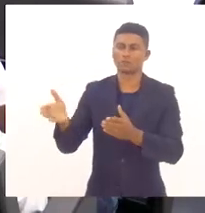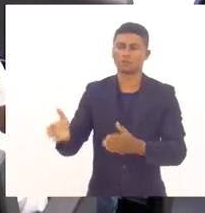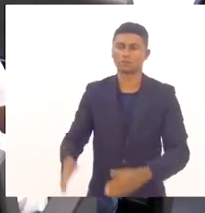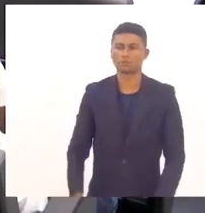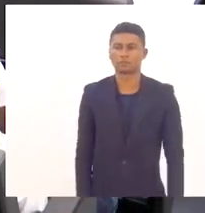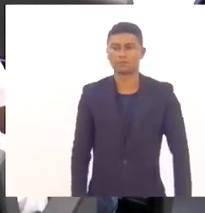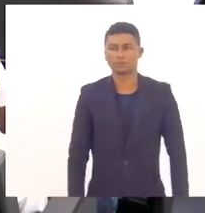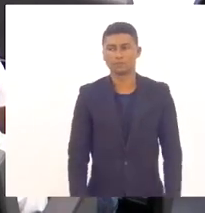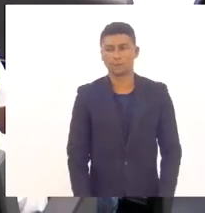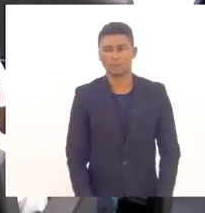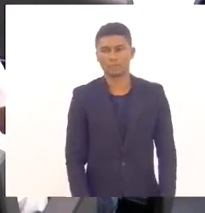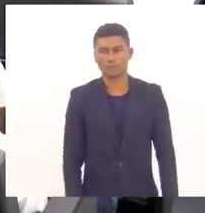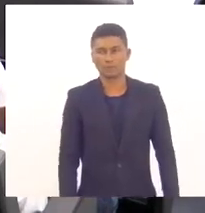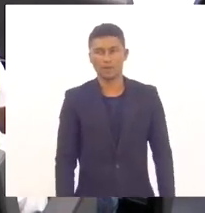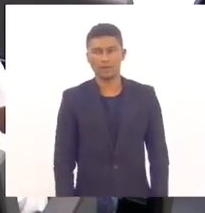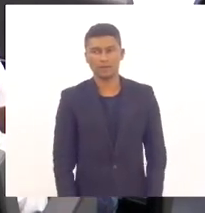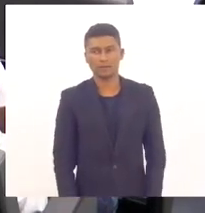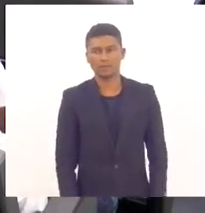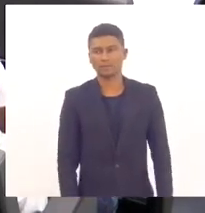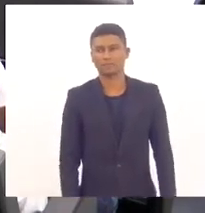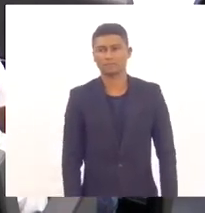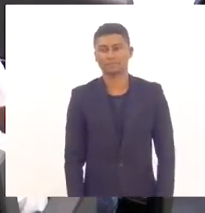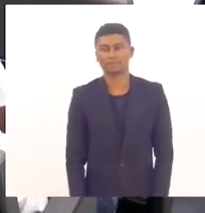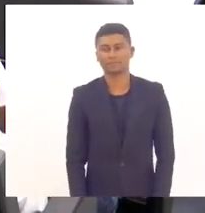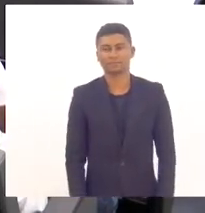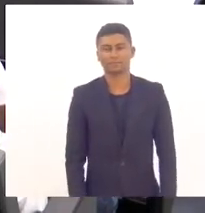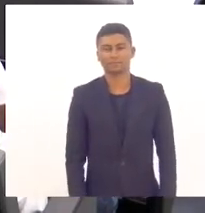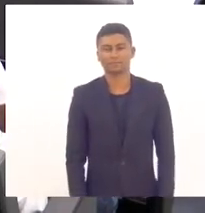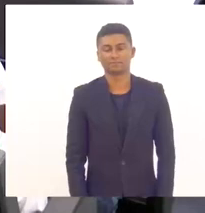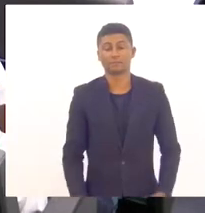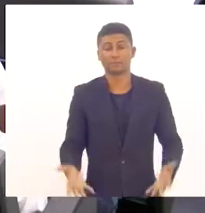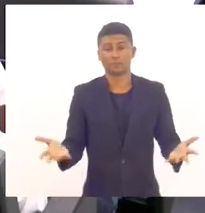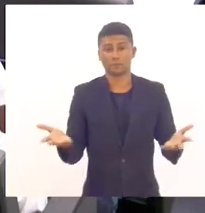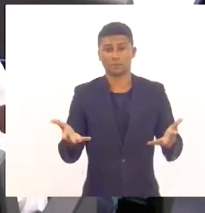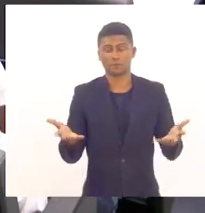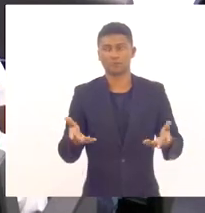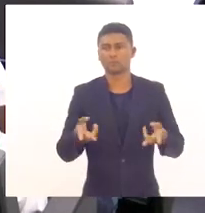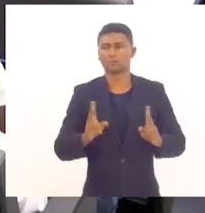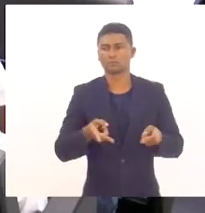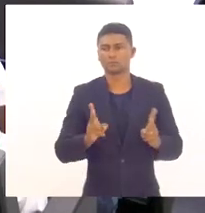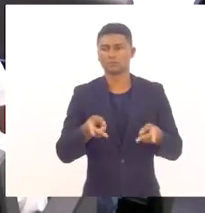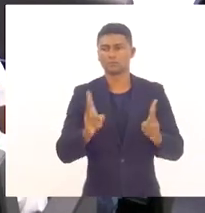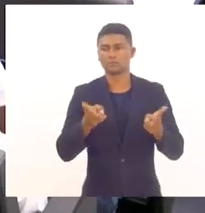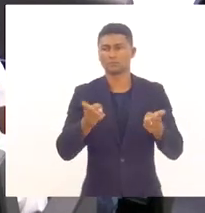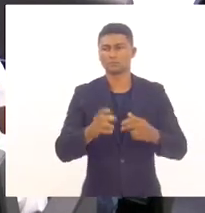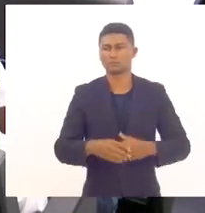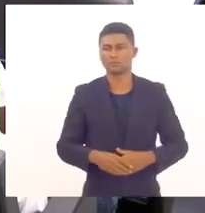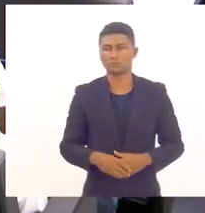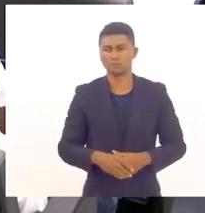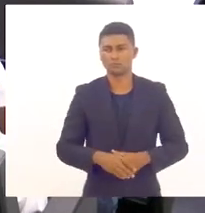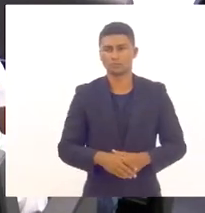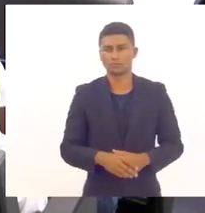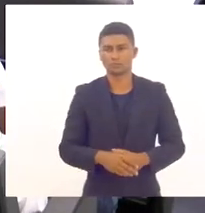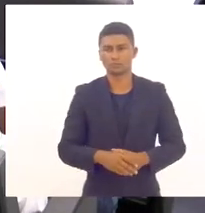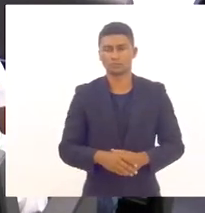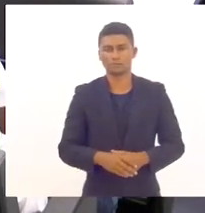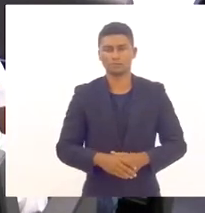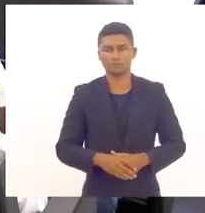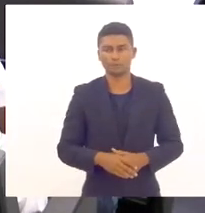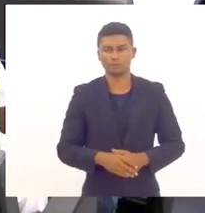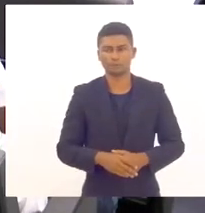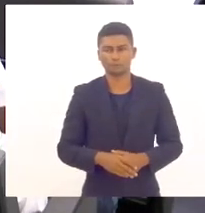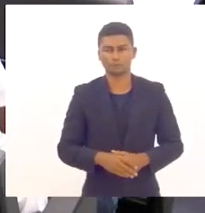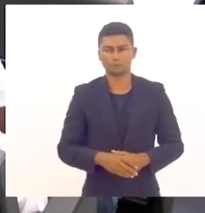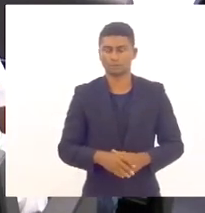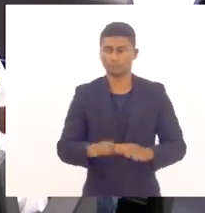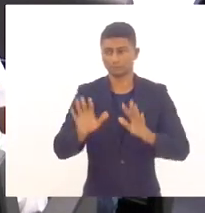Muito bem. Pessoal, eu vou dar sequência. Eu queria... Não. Não, mas